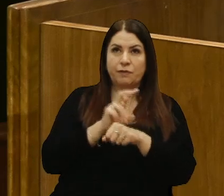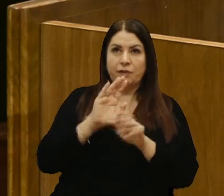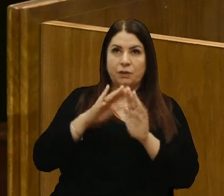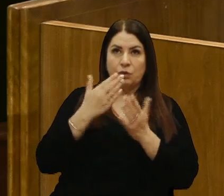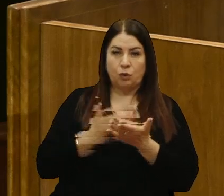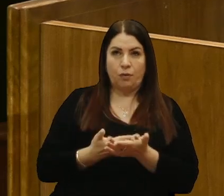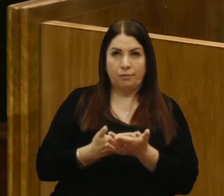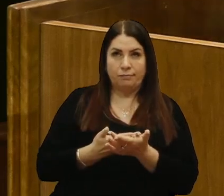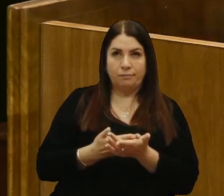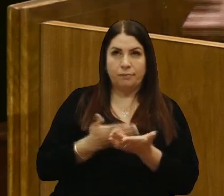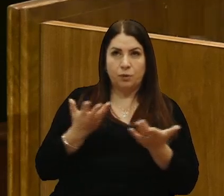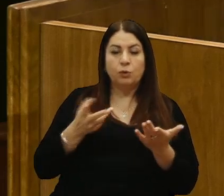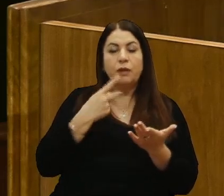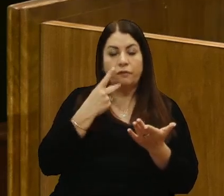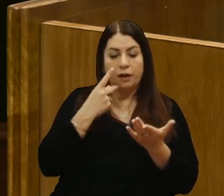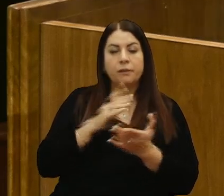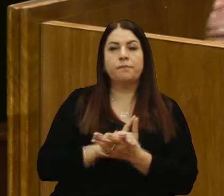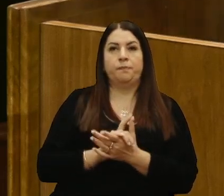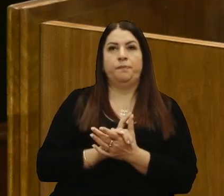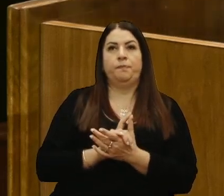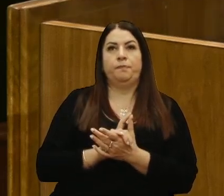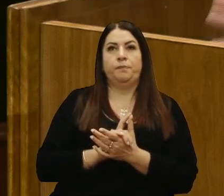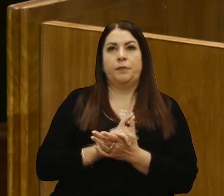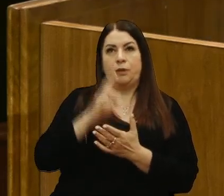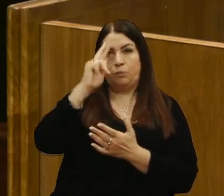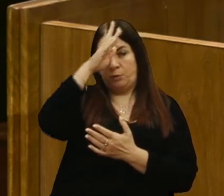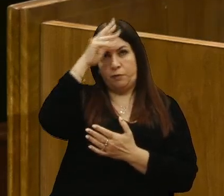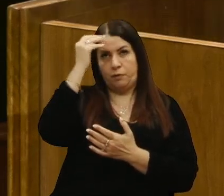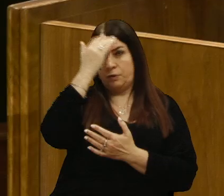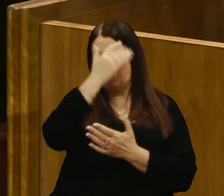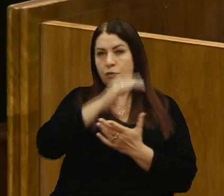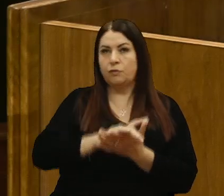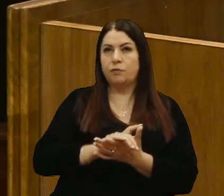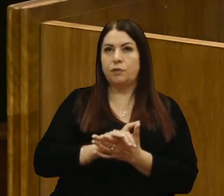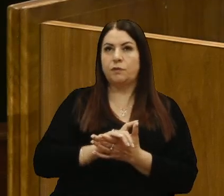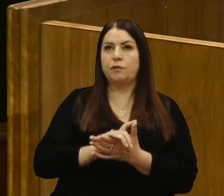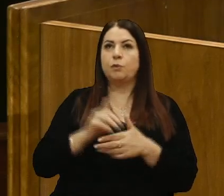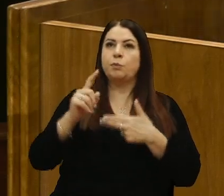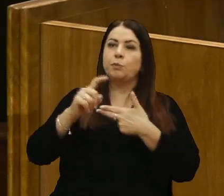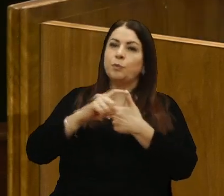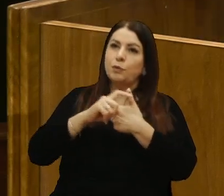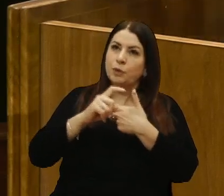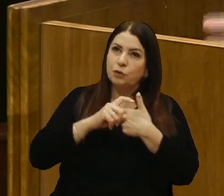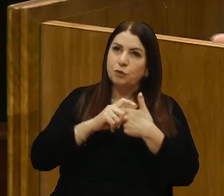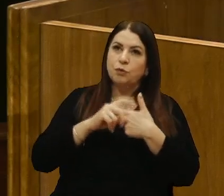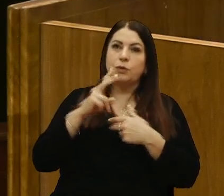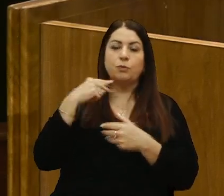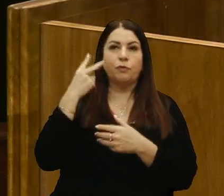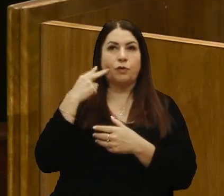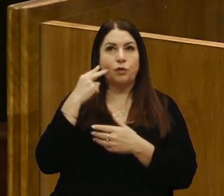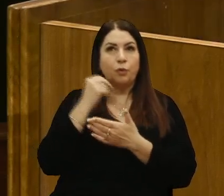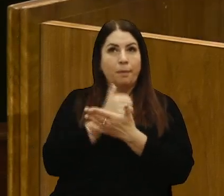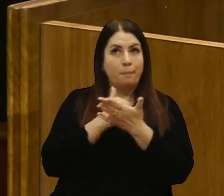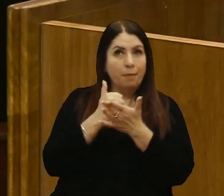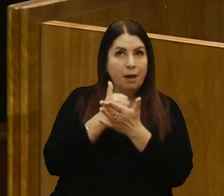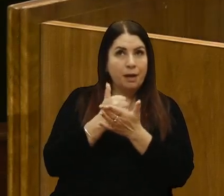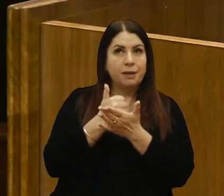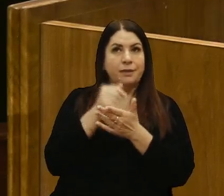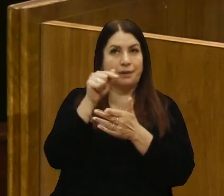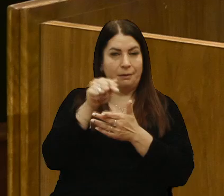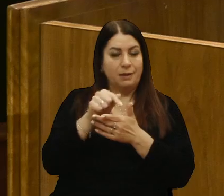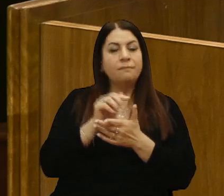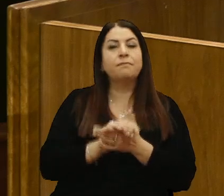escola. O que eu queria dizer para o prefeito Adiló, para o executivo, para os vereadores da base da